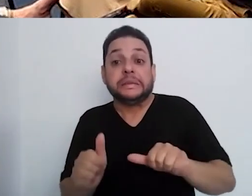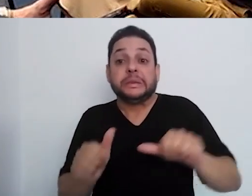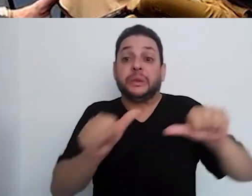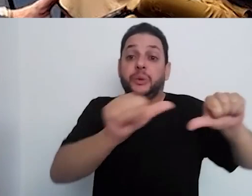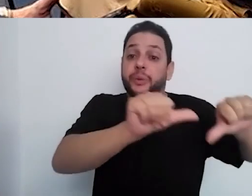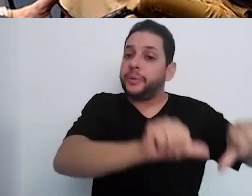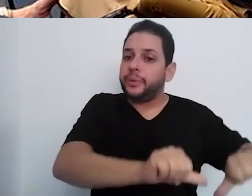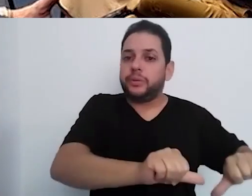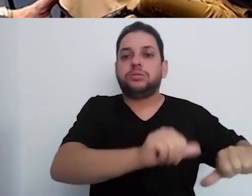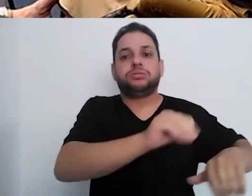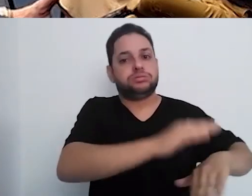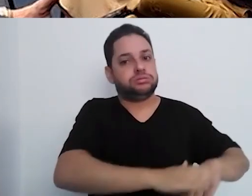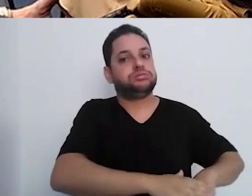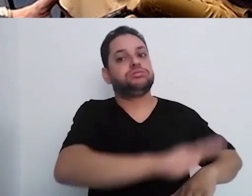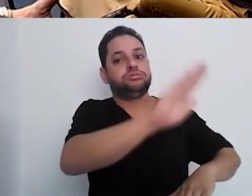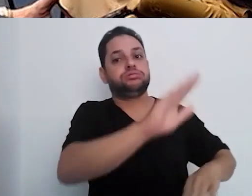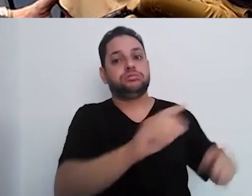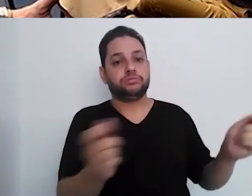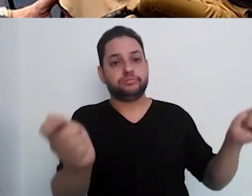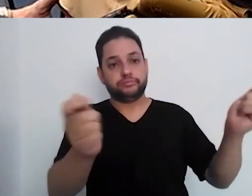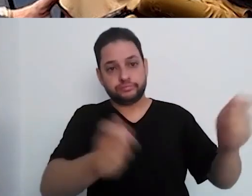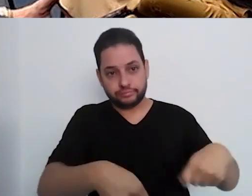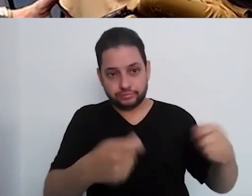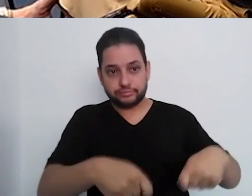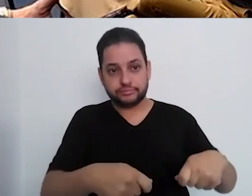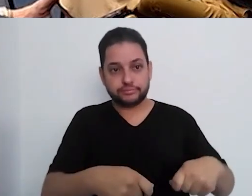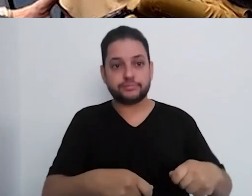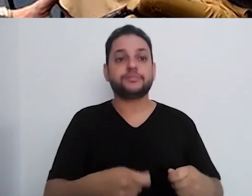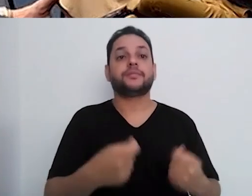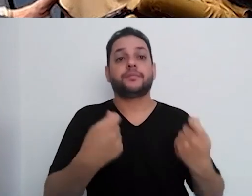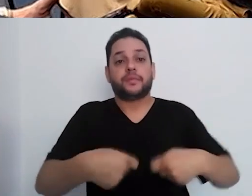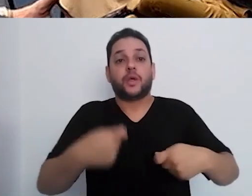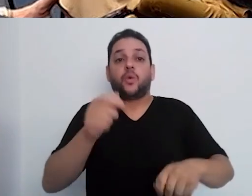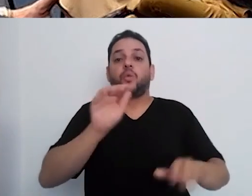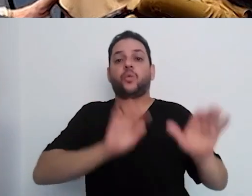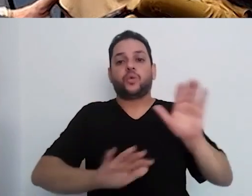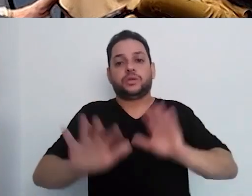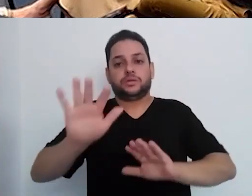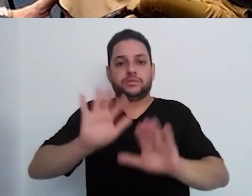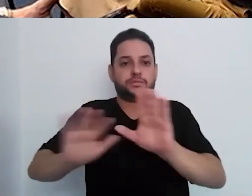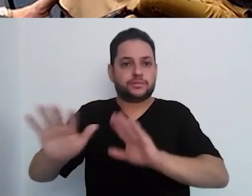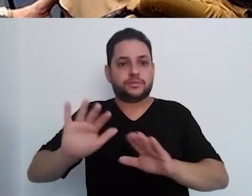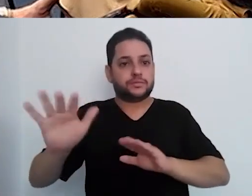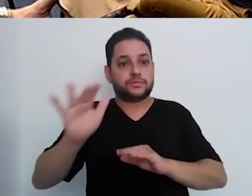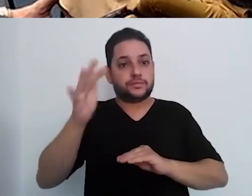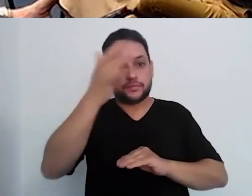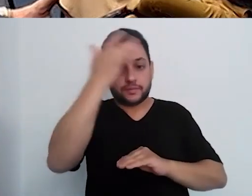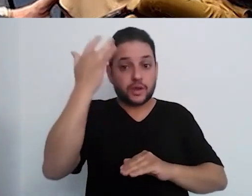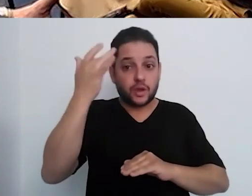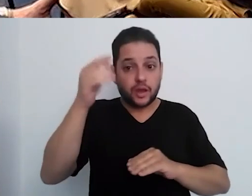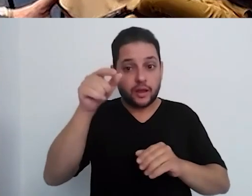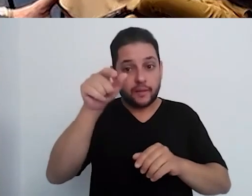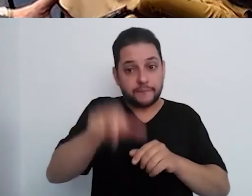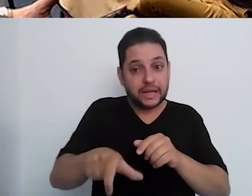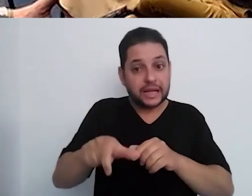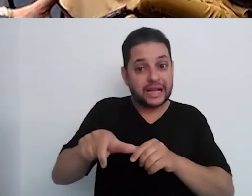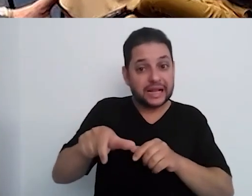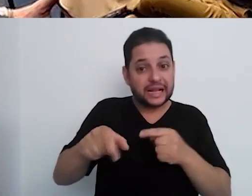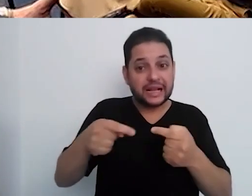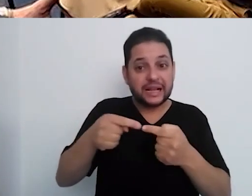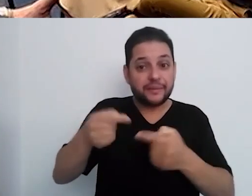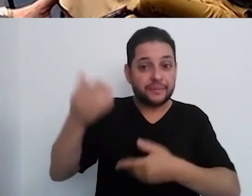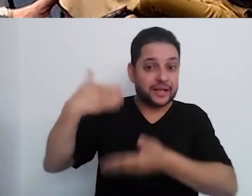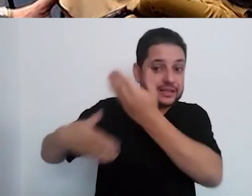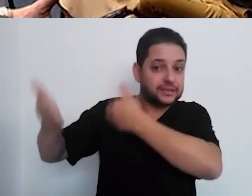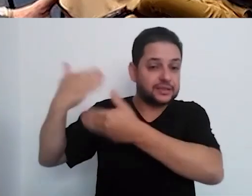Então, esse era mais ou menos um cuidado que a gente tinha, sabe? A gente estava tratando de casos do passado. Uma outra vantagem de você tratar de